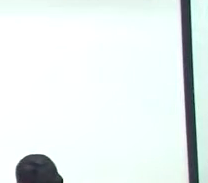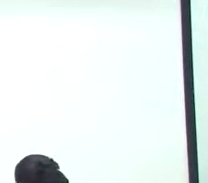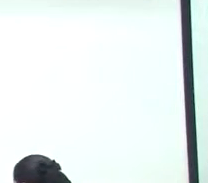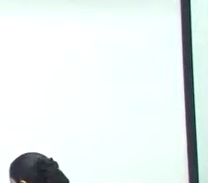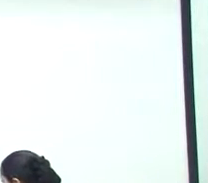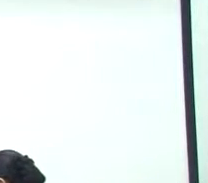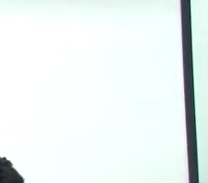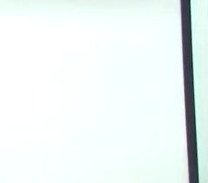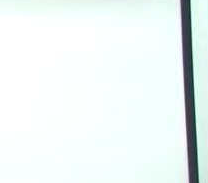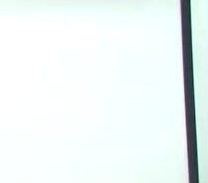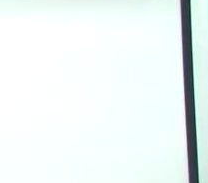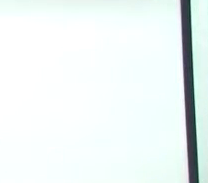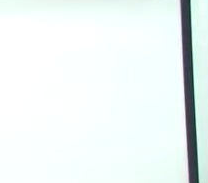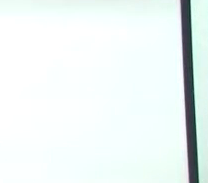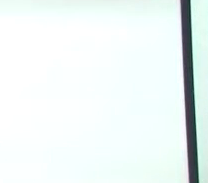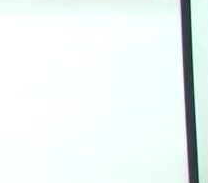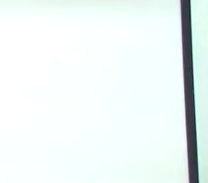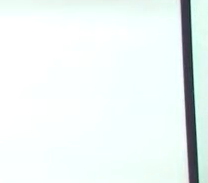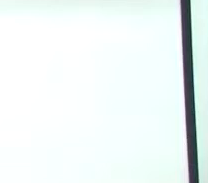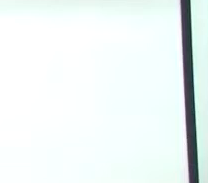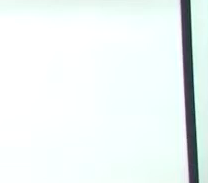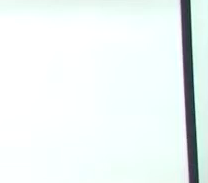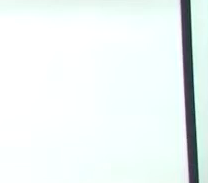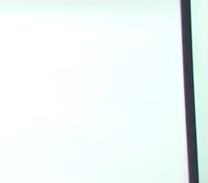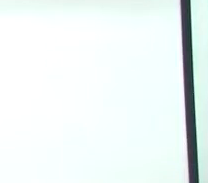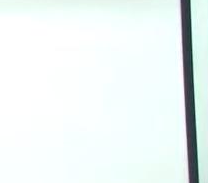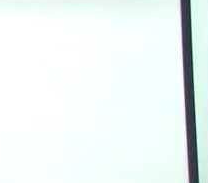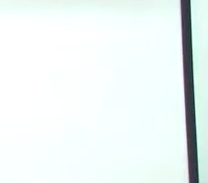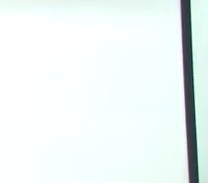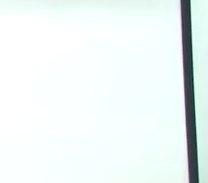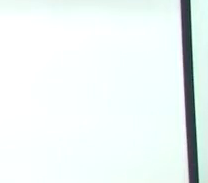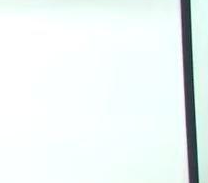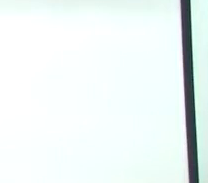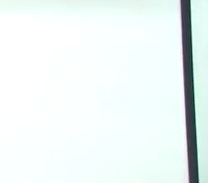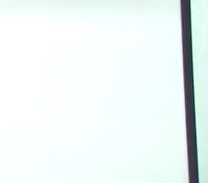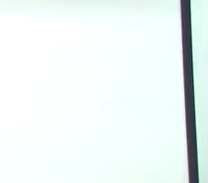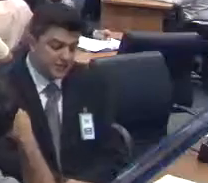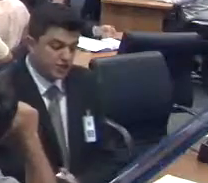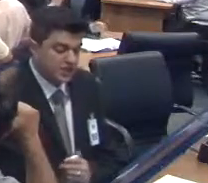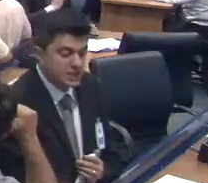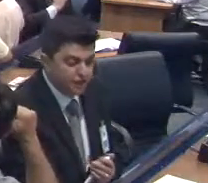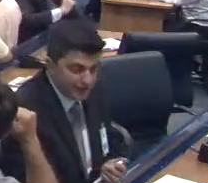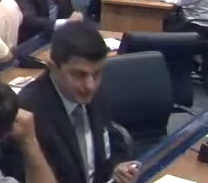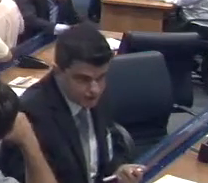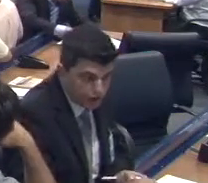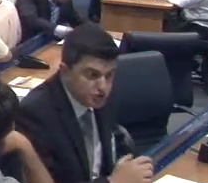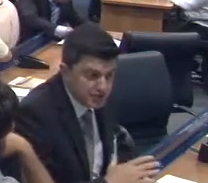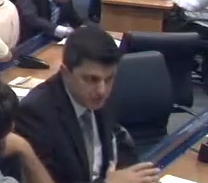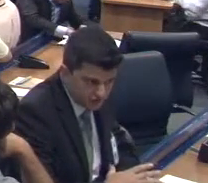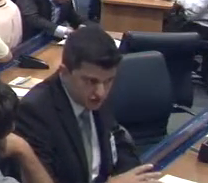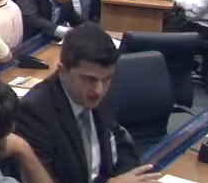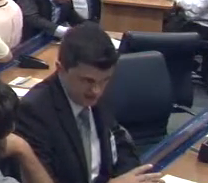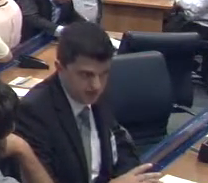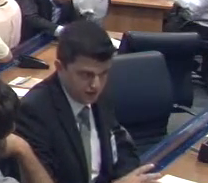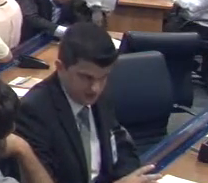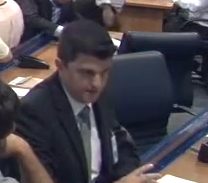presidente? Consignar meu voto abstenção A. Vereador Rômulo Ornelas,